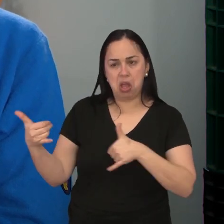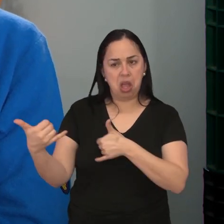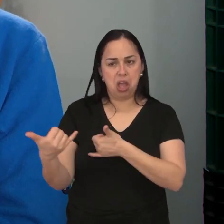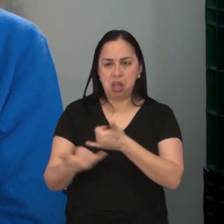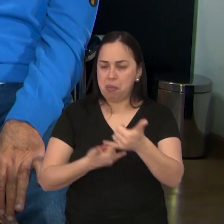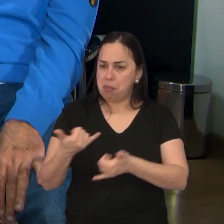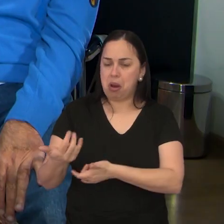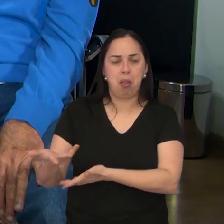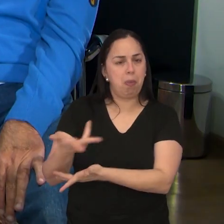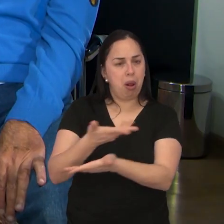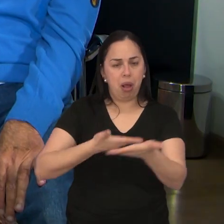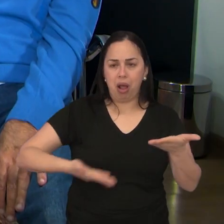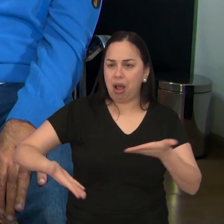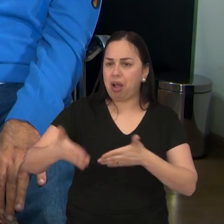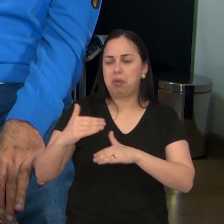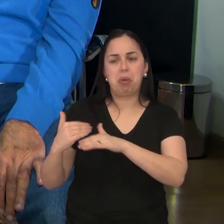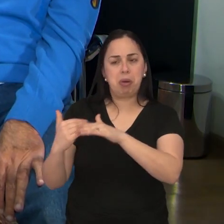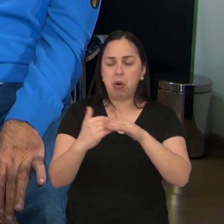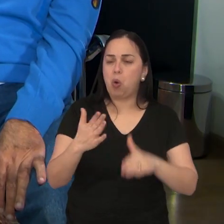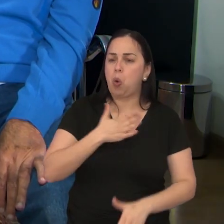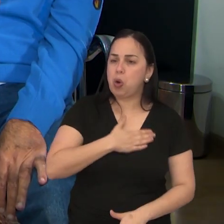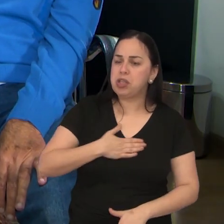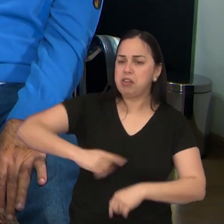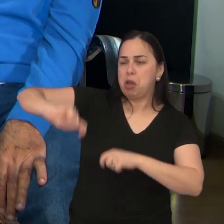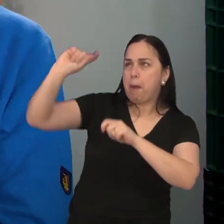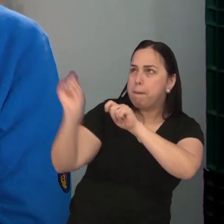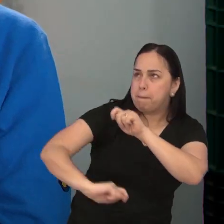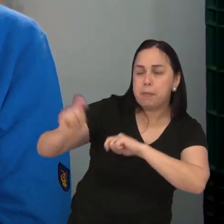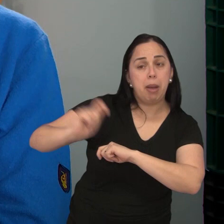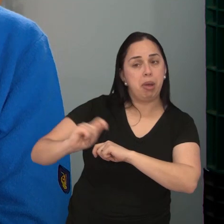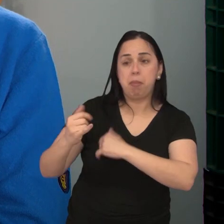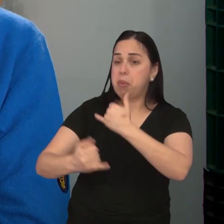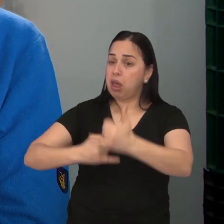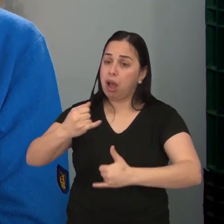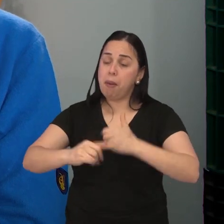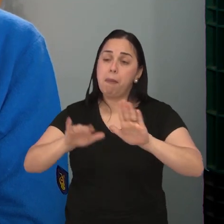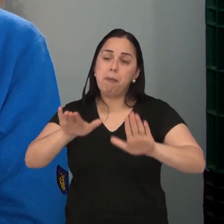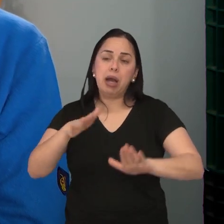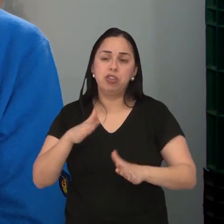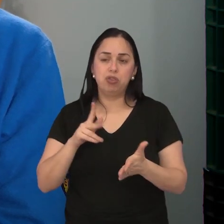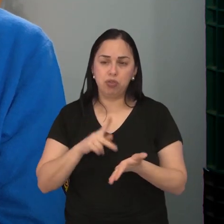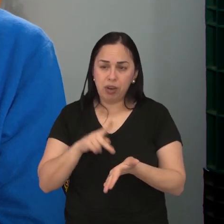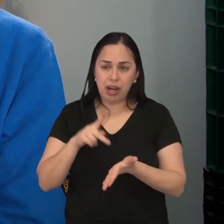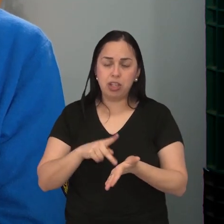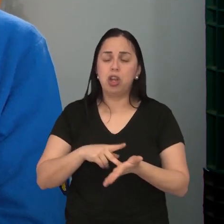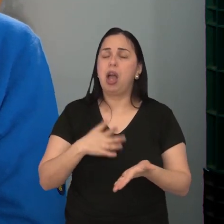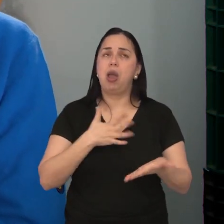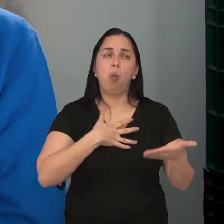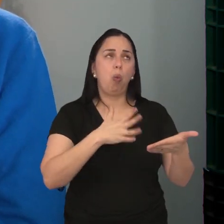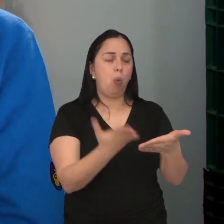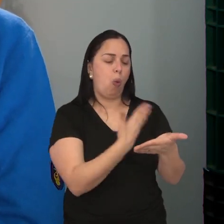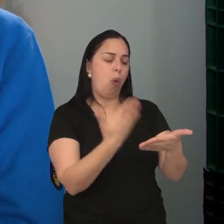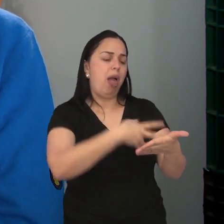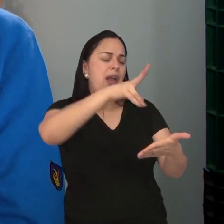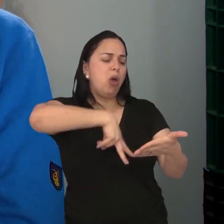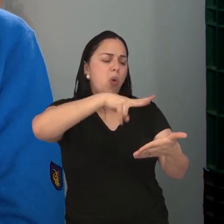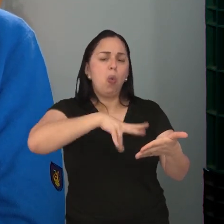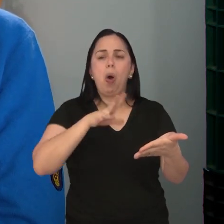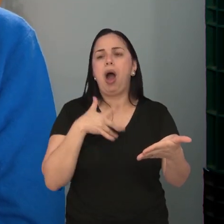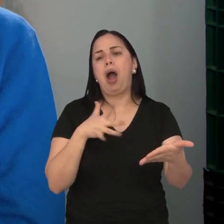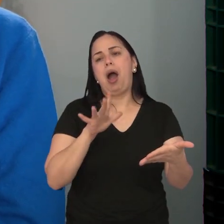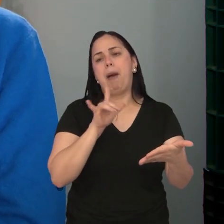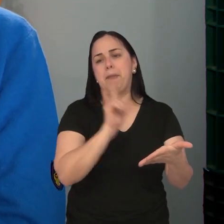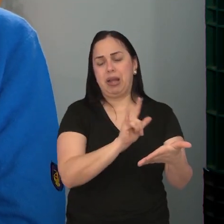outros. Fazia arte, gostava muito de empinar pipa. Enfim, todas as brincadeiras, mas eu gostava muito de ler. Eu